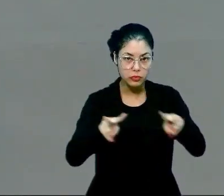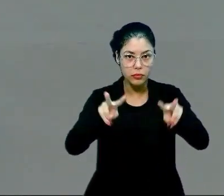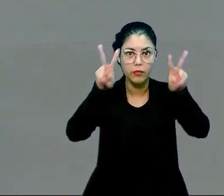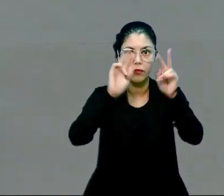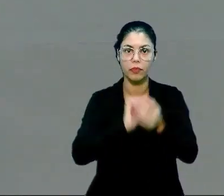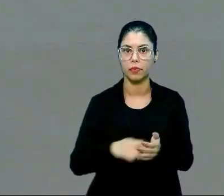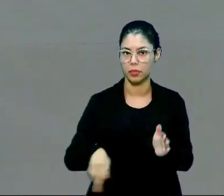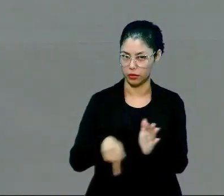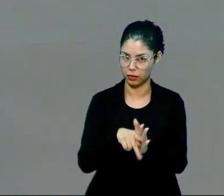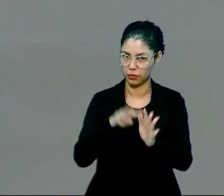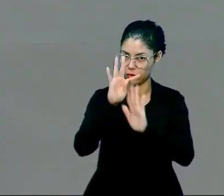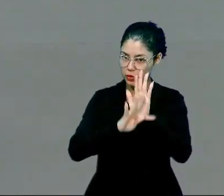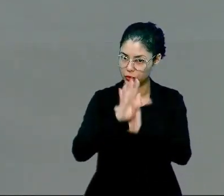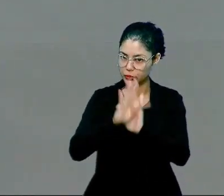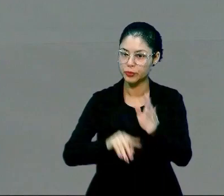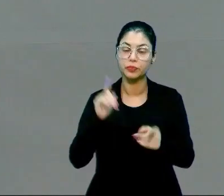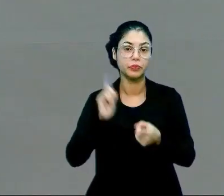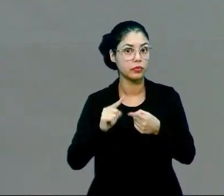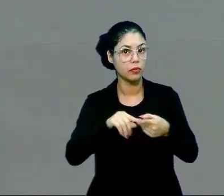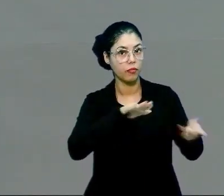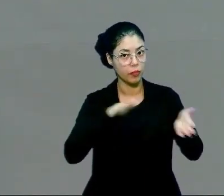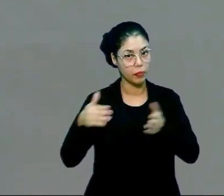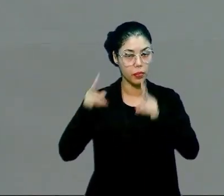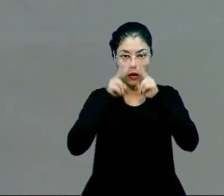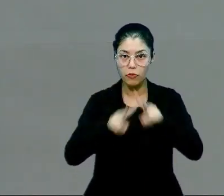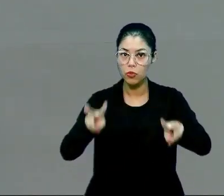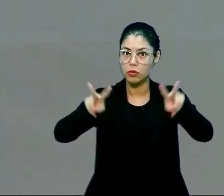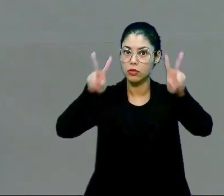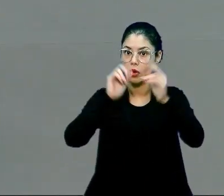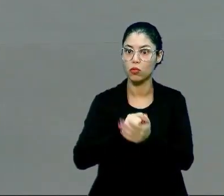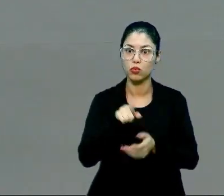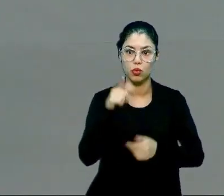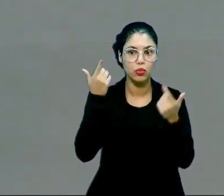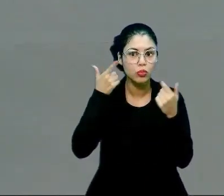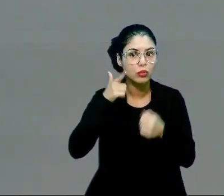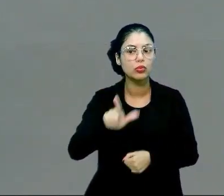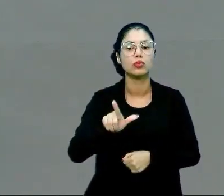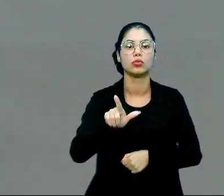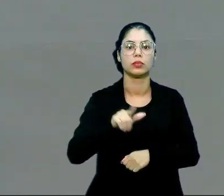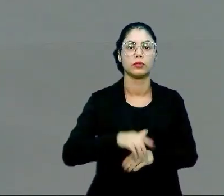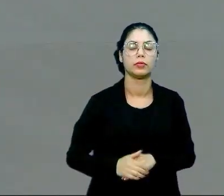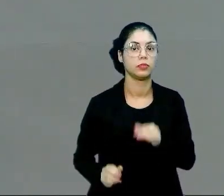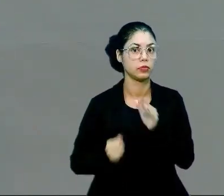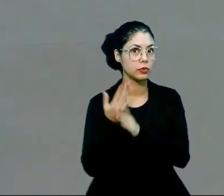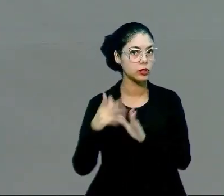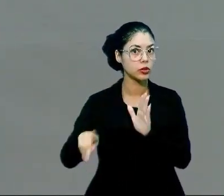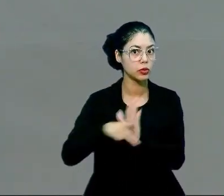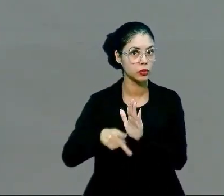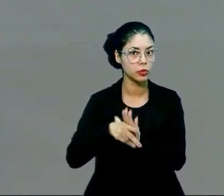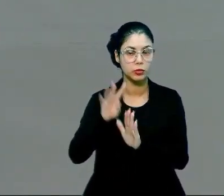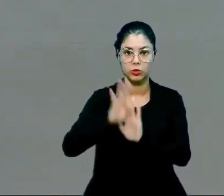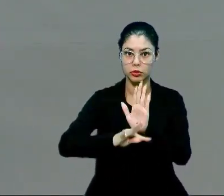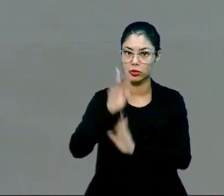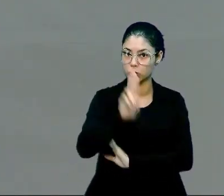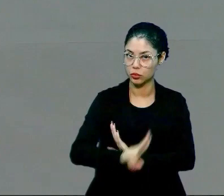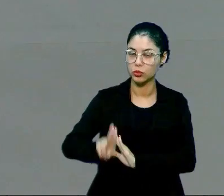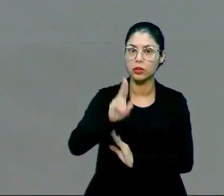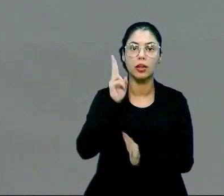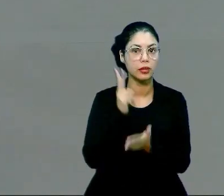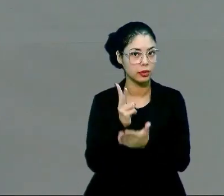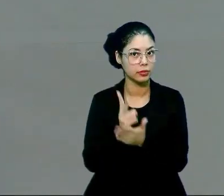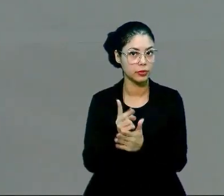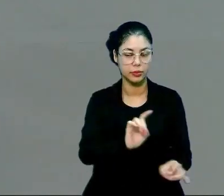visualizem isso dentro do texto, porque a partir da visualização você consegue criar o seu próprio texto usando essa